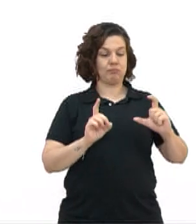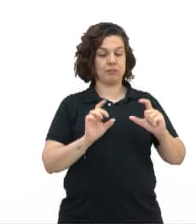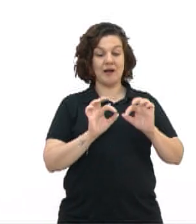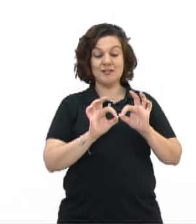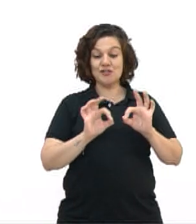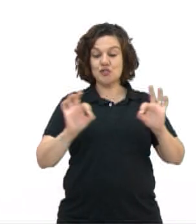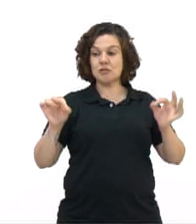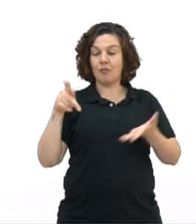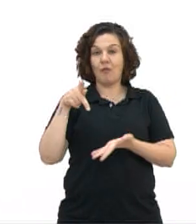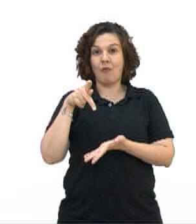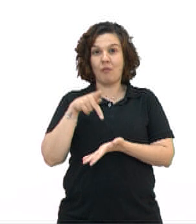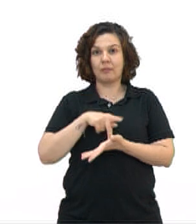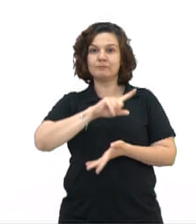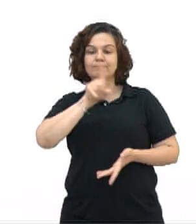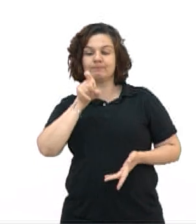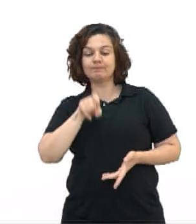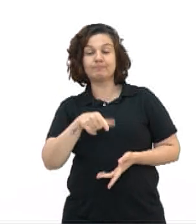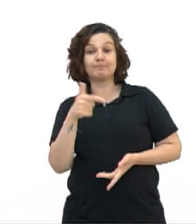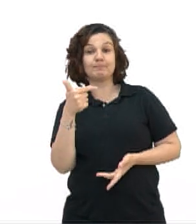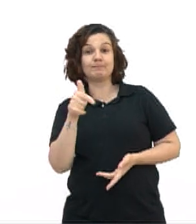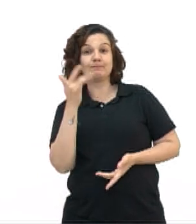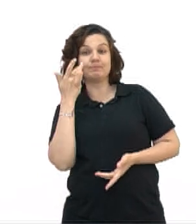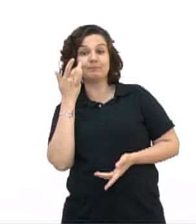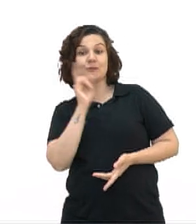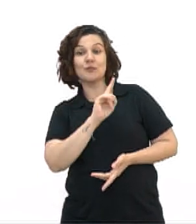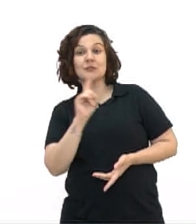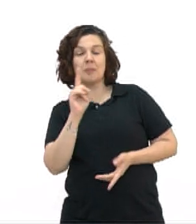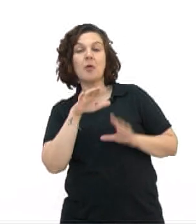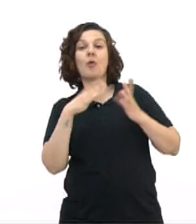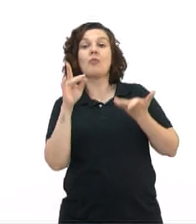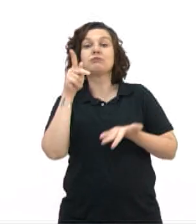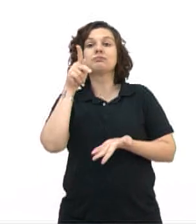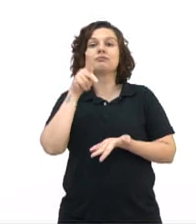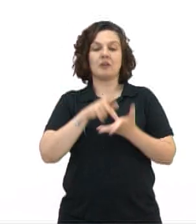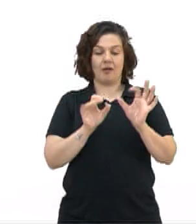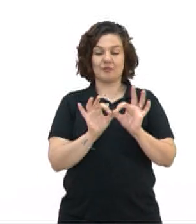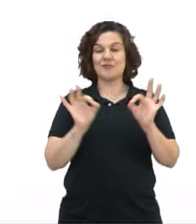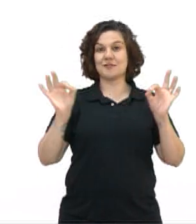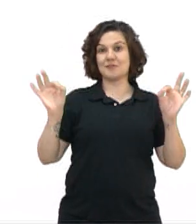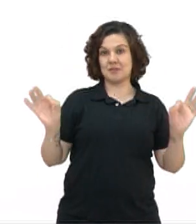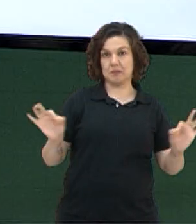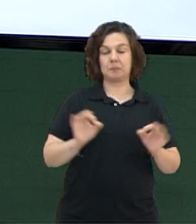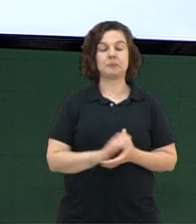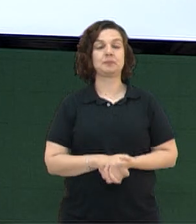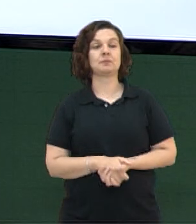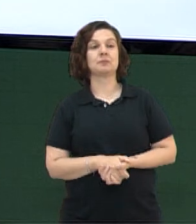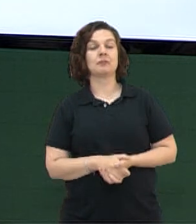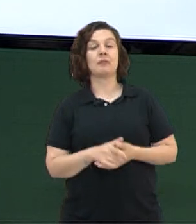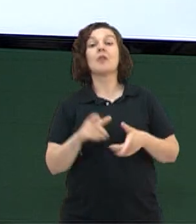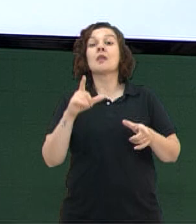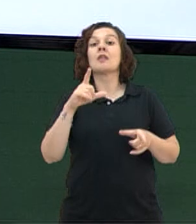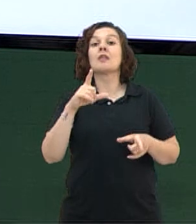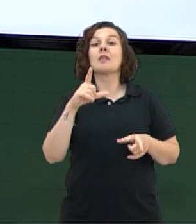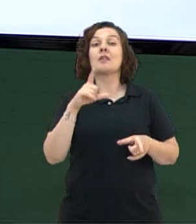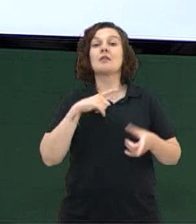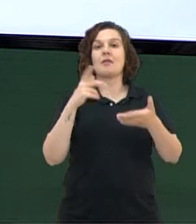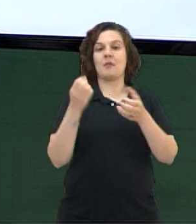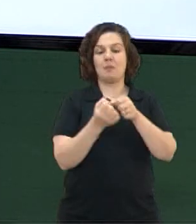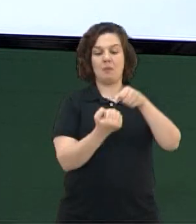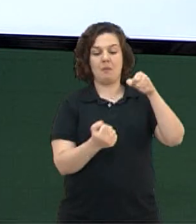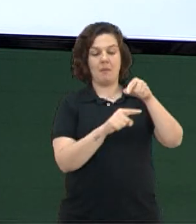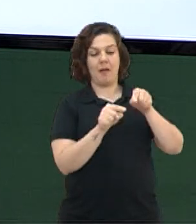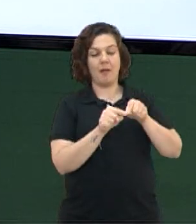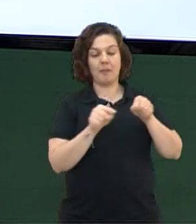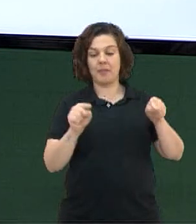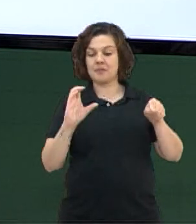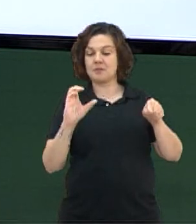É isso que o nosso problema quer saber. Ele quer saber qual é a distância real entre essas duas localidades, que no mapa estão representados a uma distância